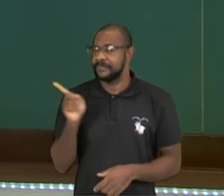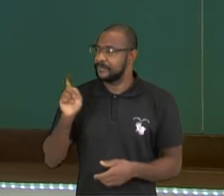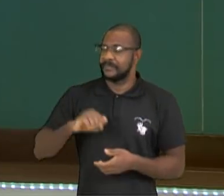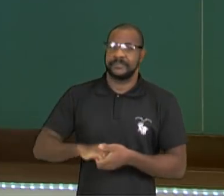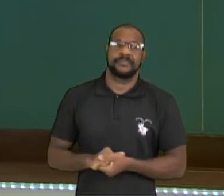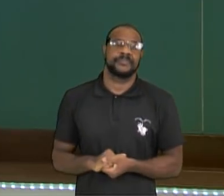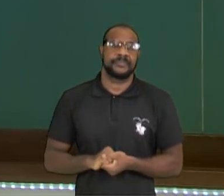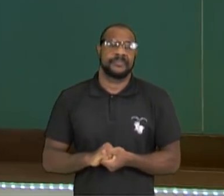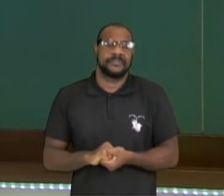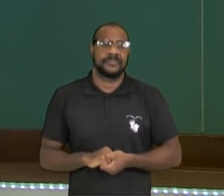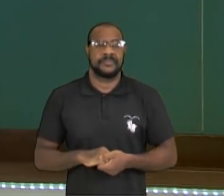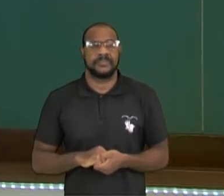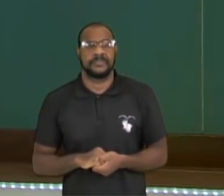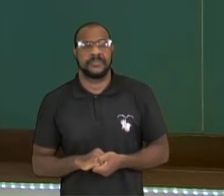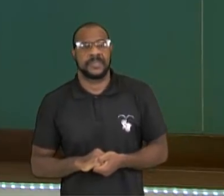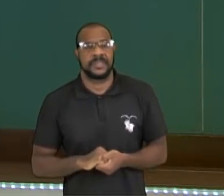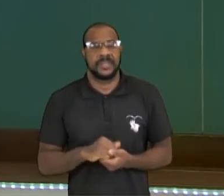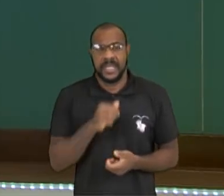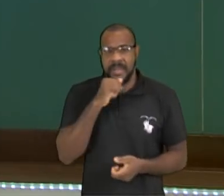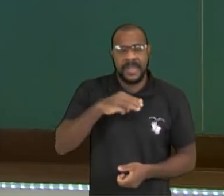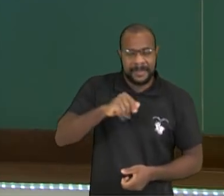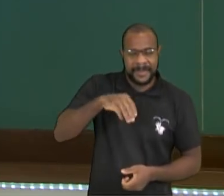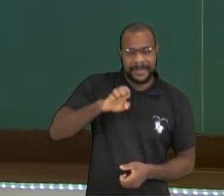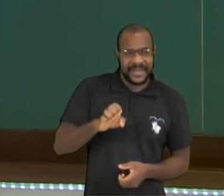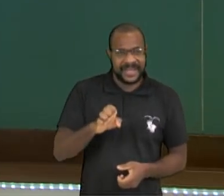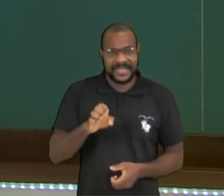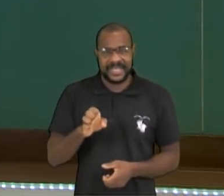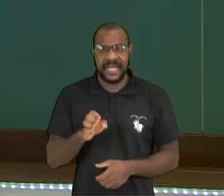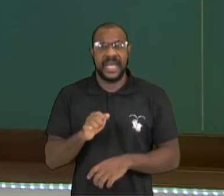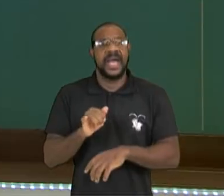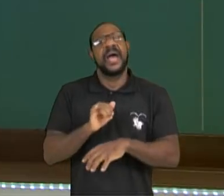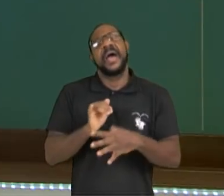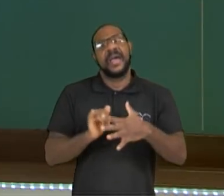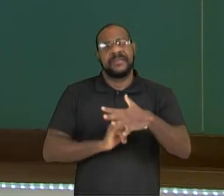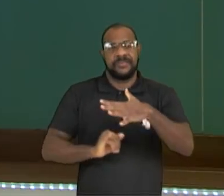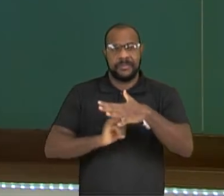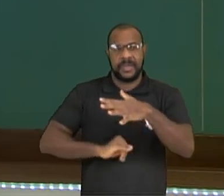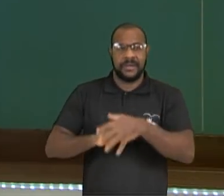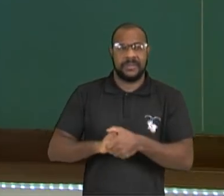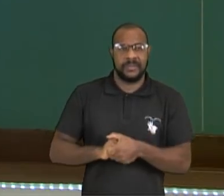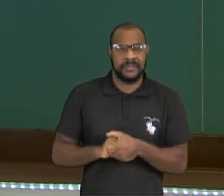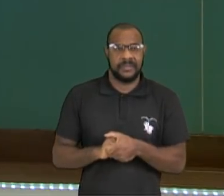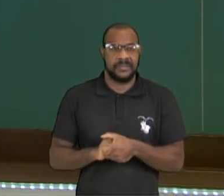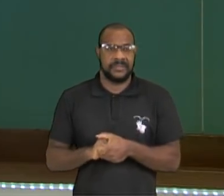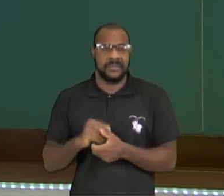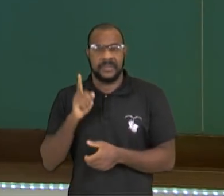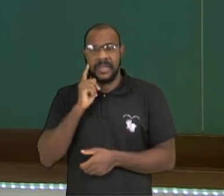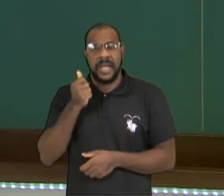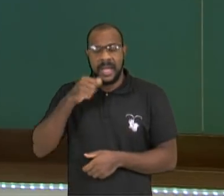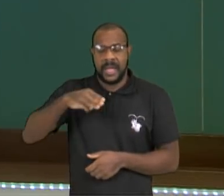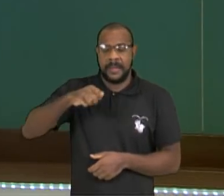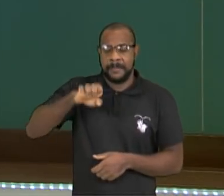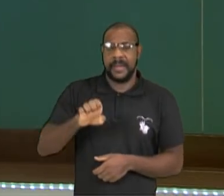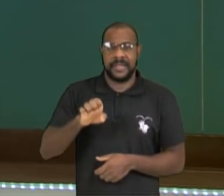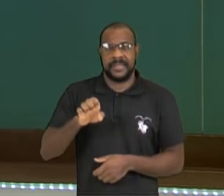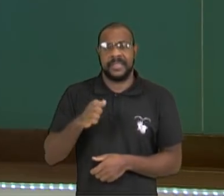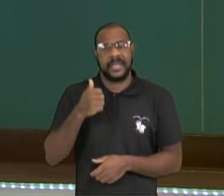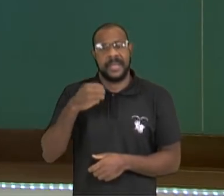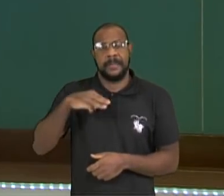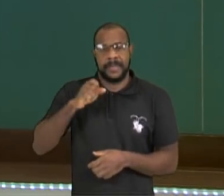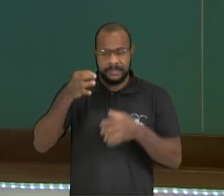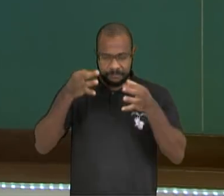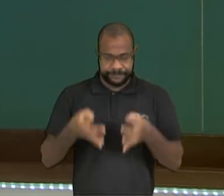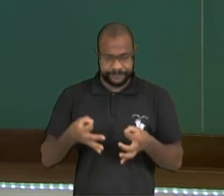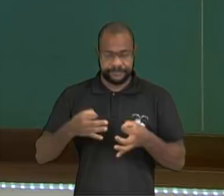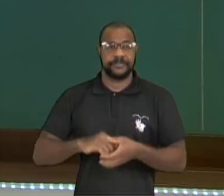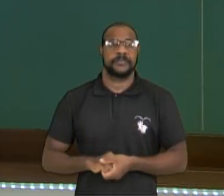mais informal, né? Quando você está falando da sua mamãe, por exemplo, tá? E o mother, quando você vai falar da mãe de outra pessoa, ok? Tranquilo?